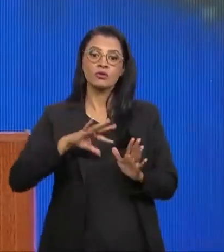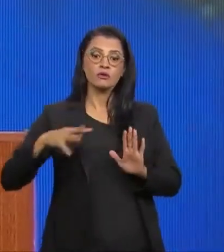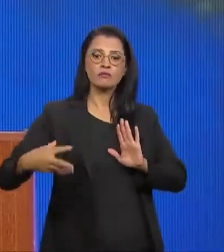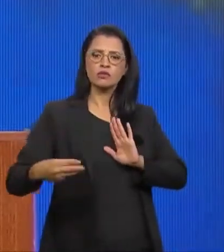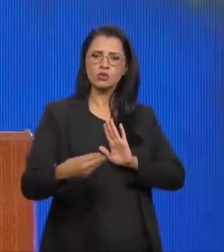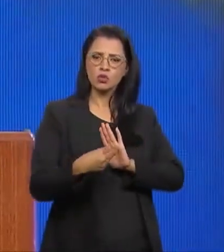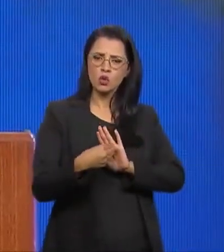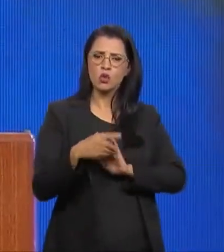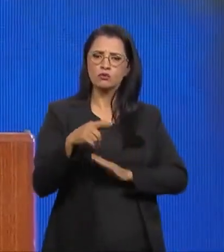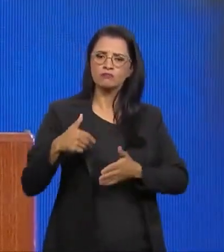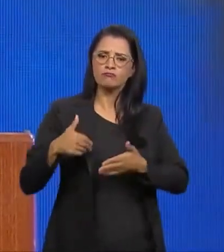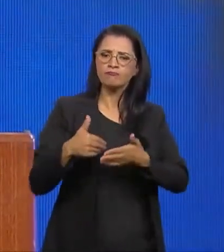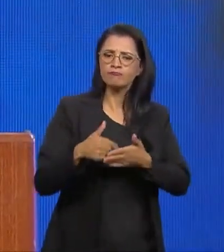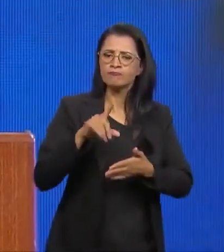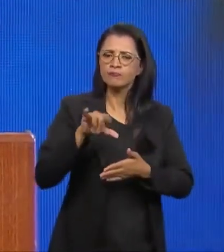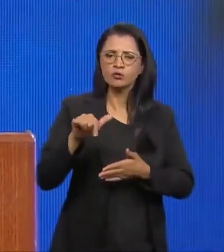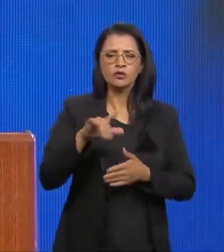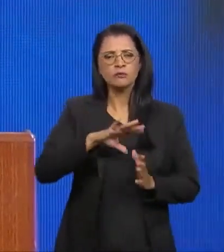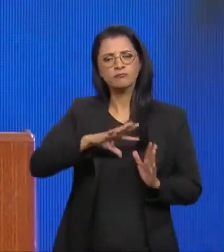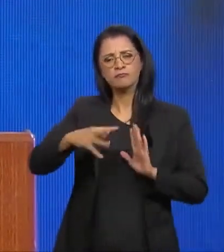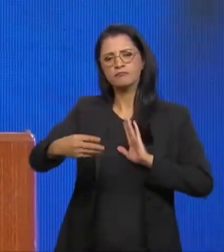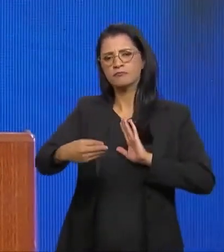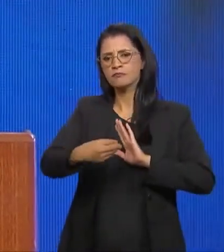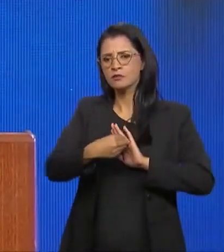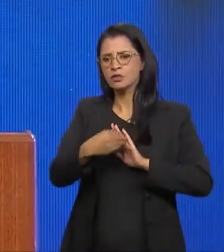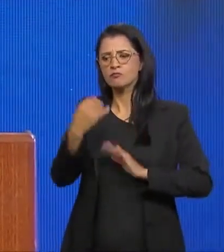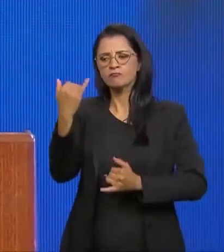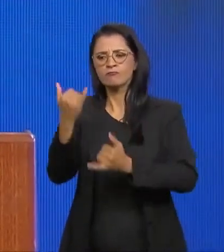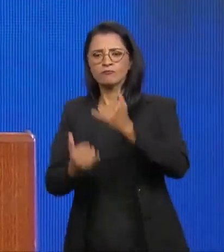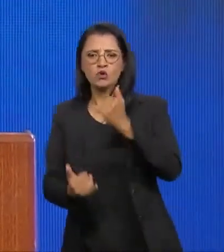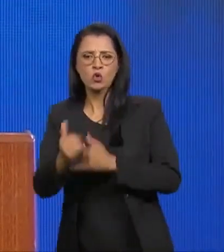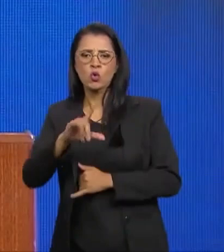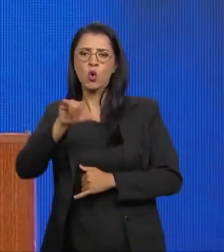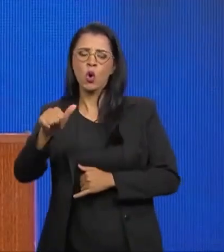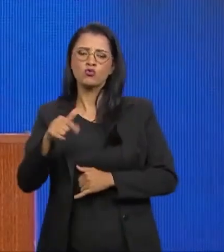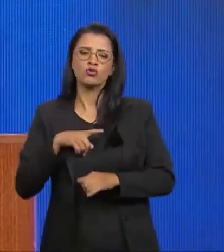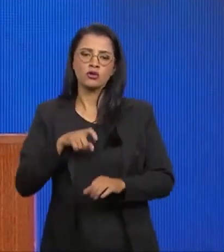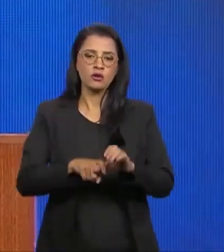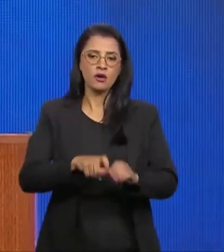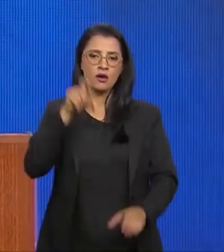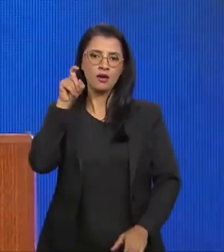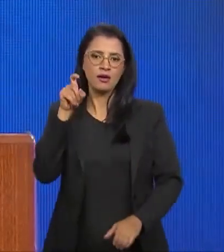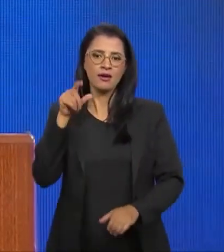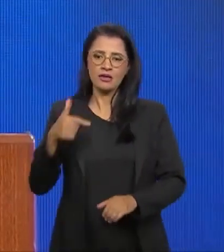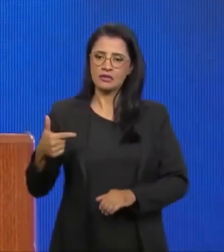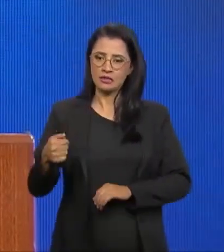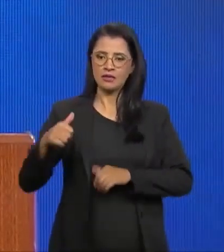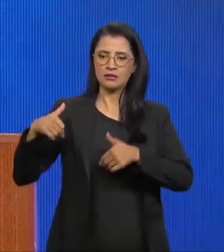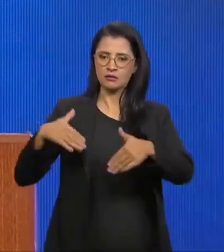A proximidade do Dia da Amazônia com o Dia da Independência é um símbolo